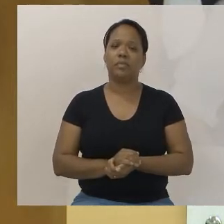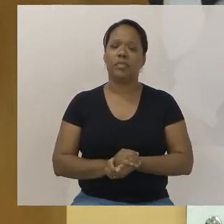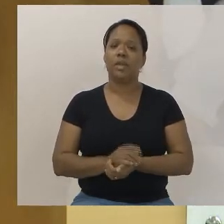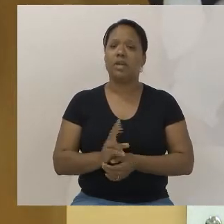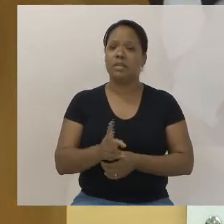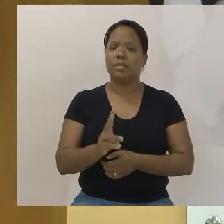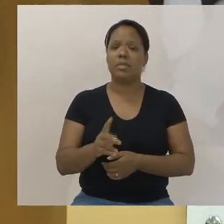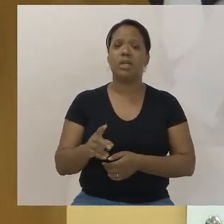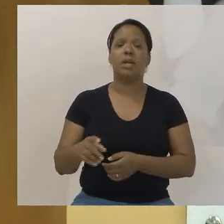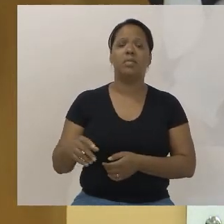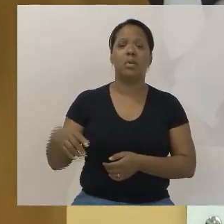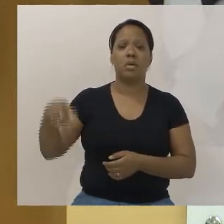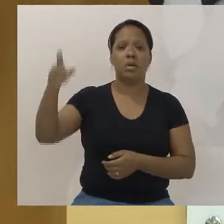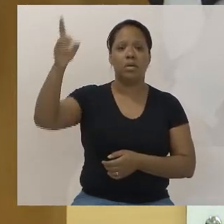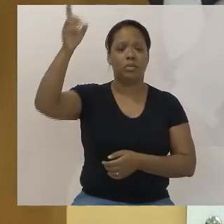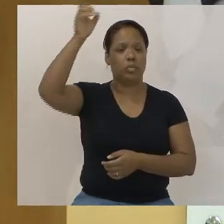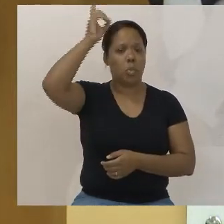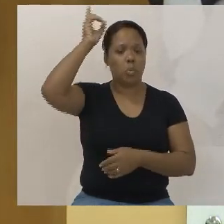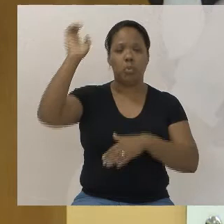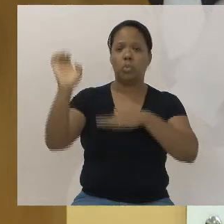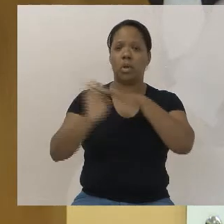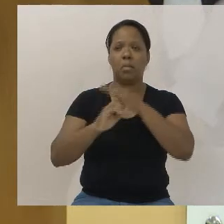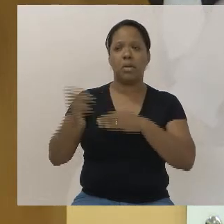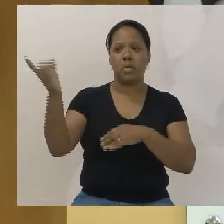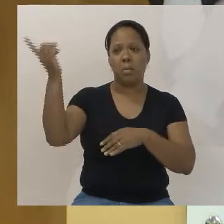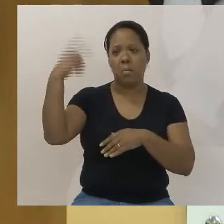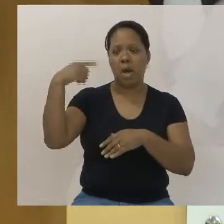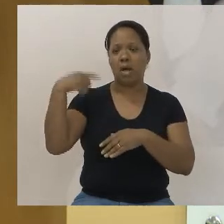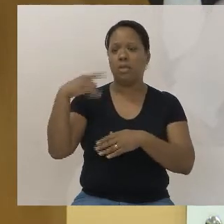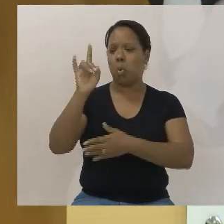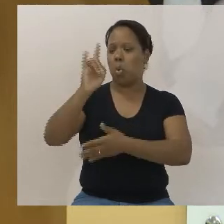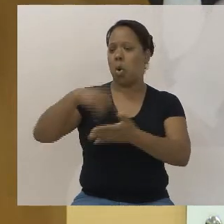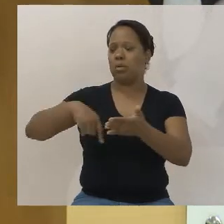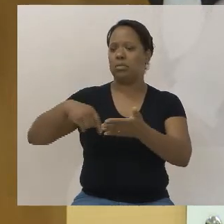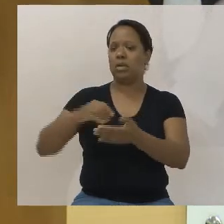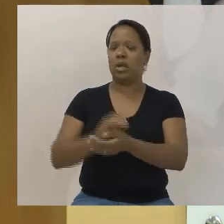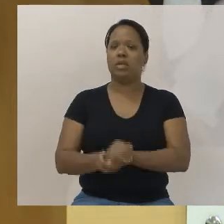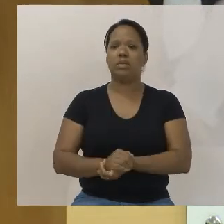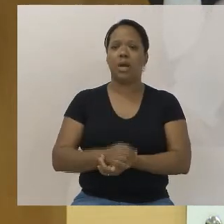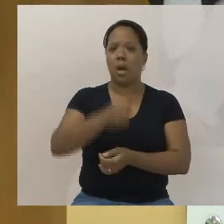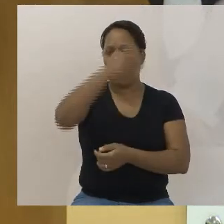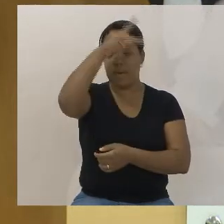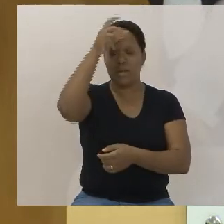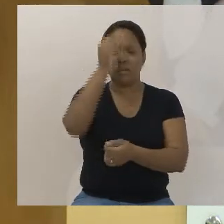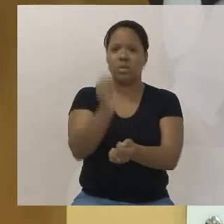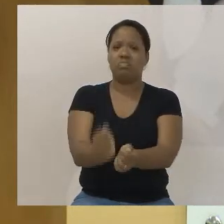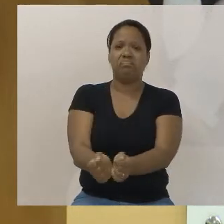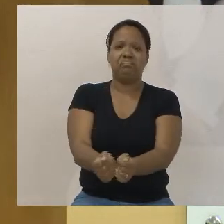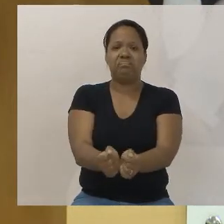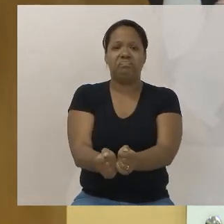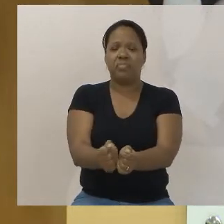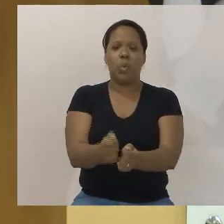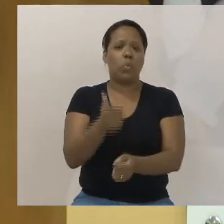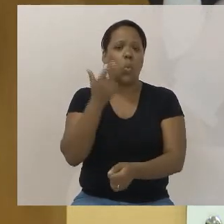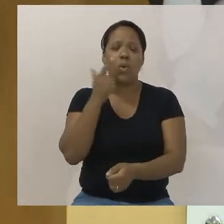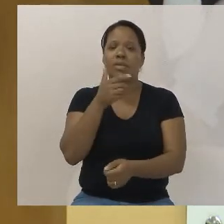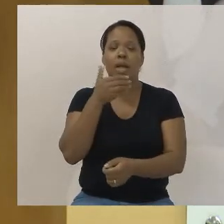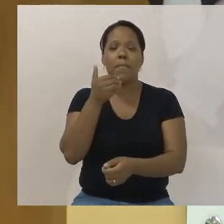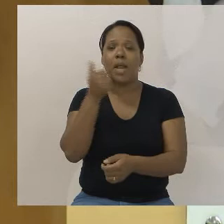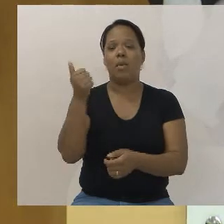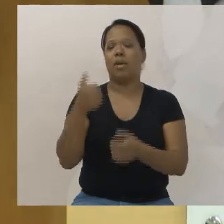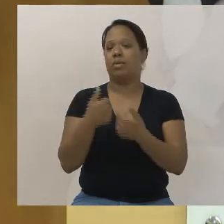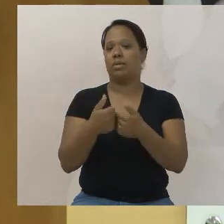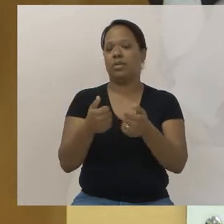um contrato que trabalha com esse contrato na mão ea prefeitura fique engessada e melhorar o transporte o cidadão da nossa